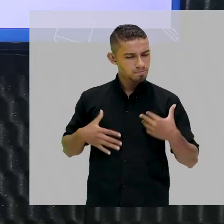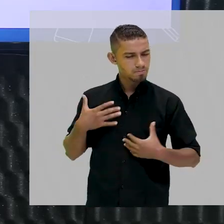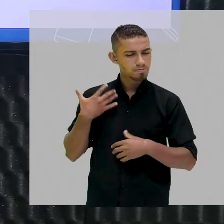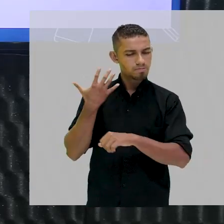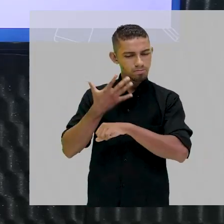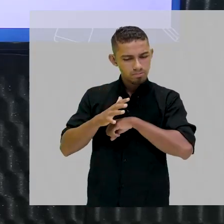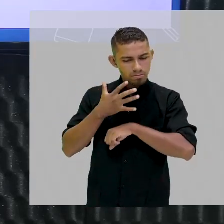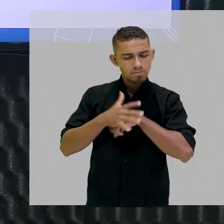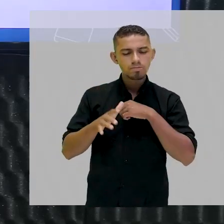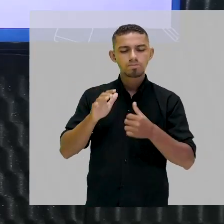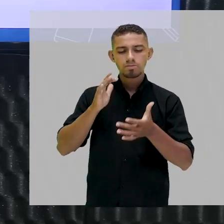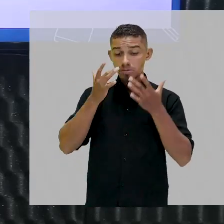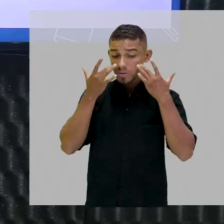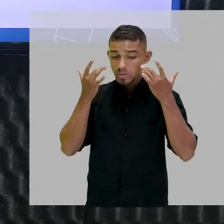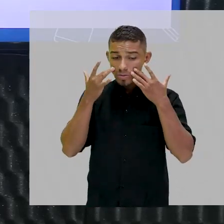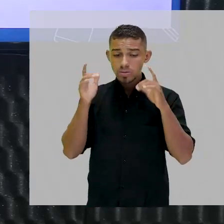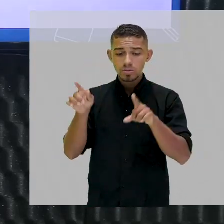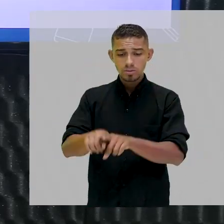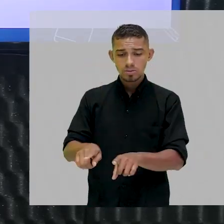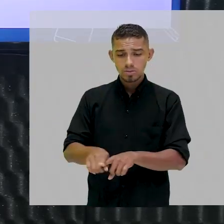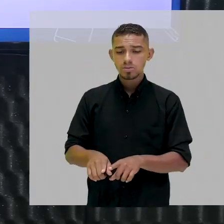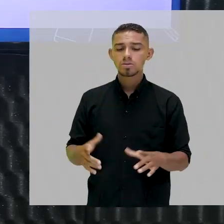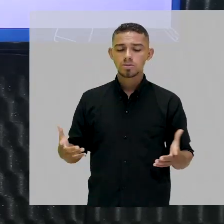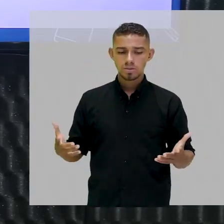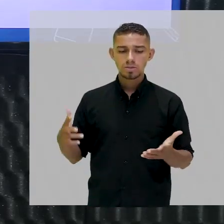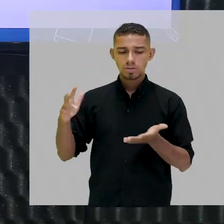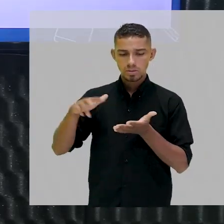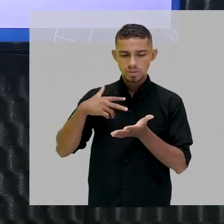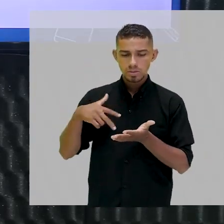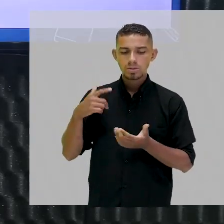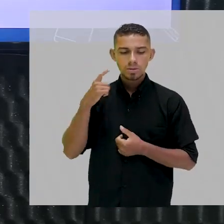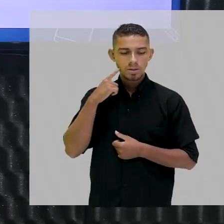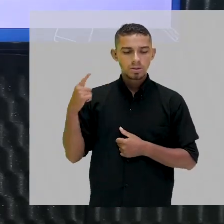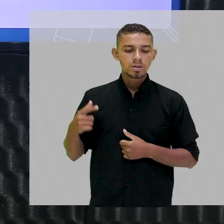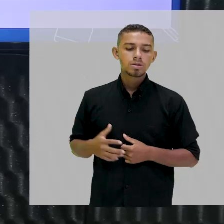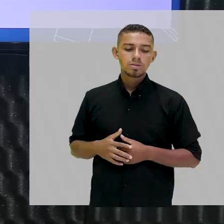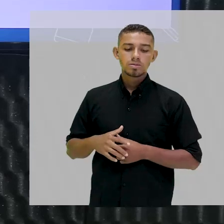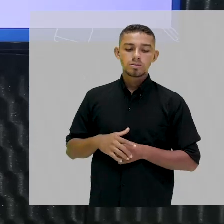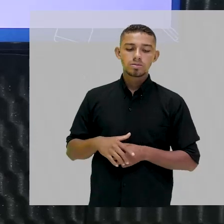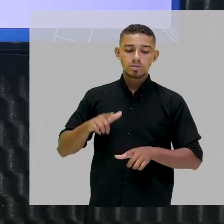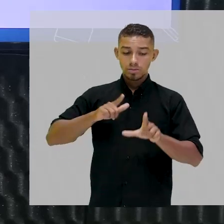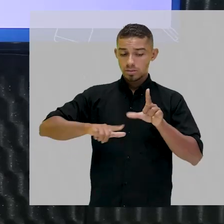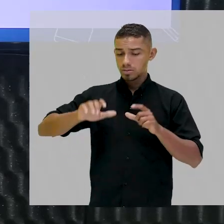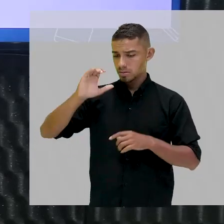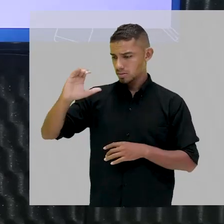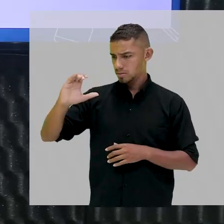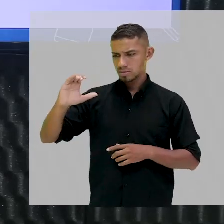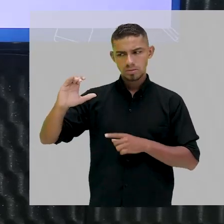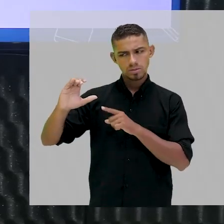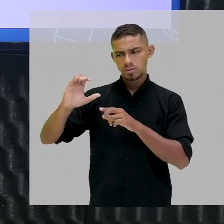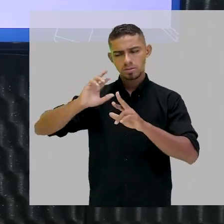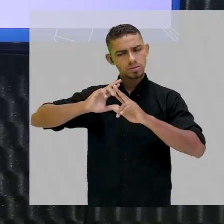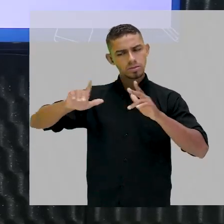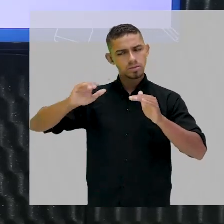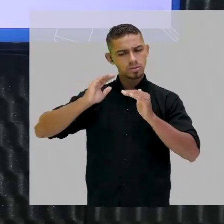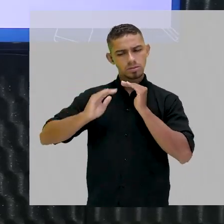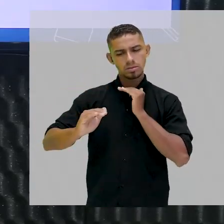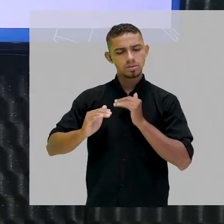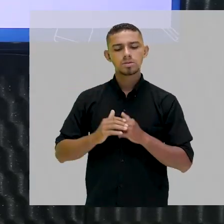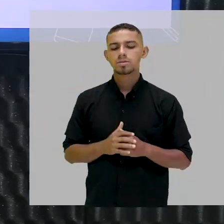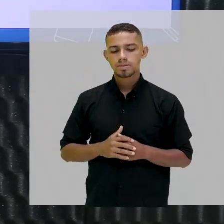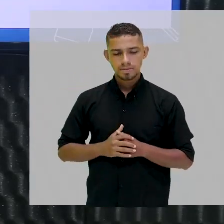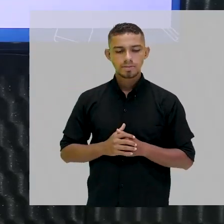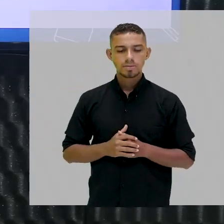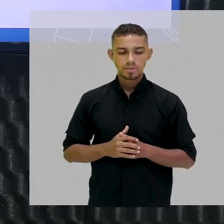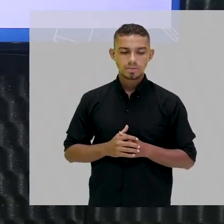das artes, sim, e no seu grafite. Então, essa opçãozinha ali, essa promover leitura e escrita por meio de expressão corporal é